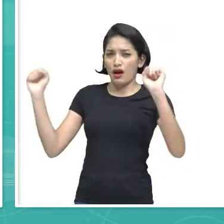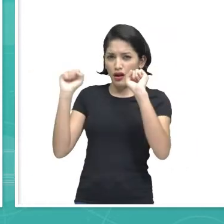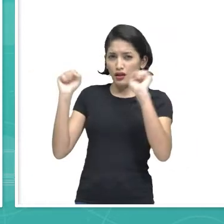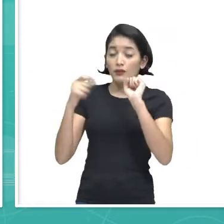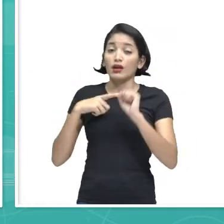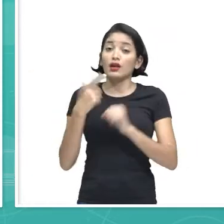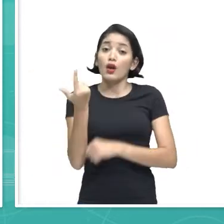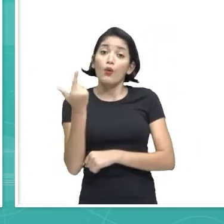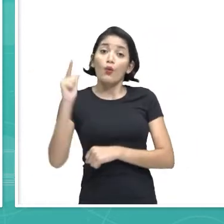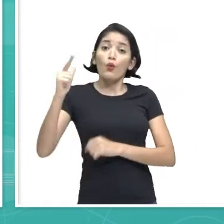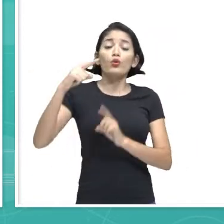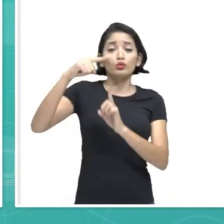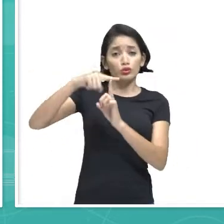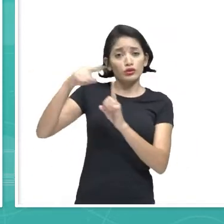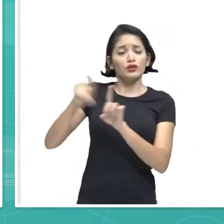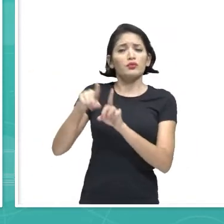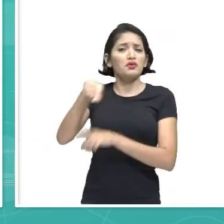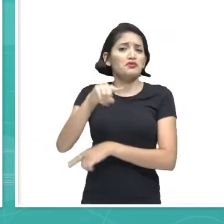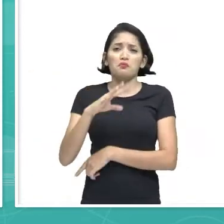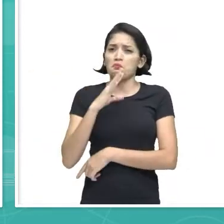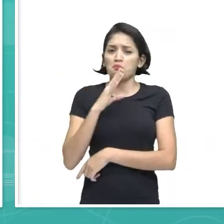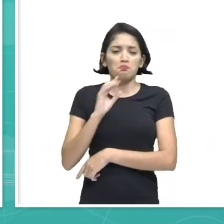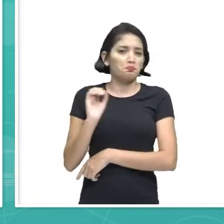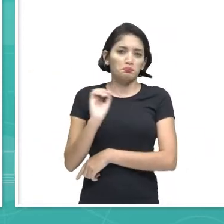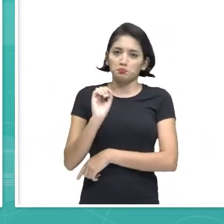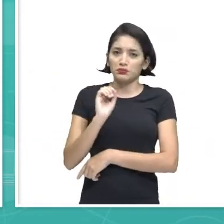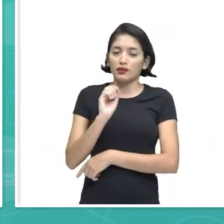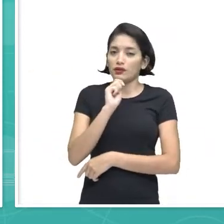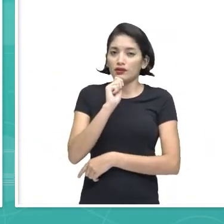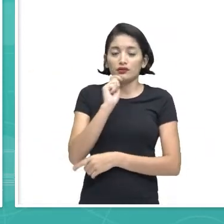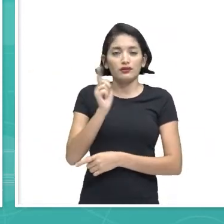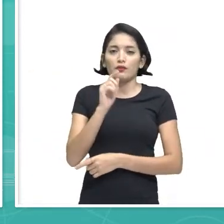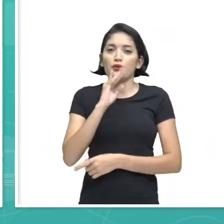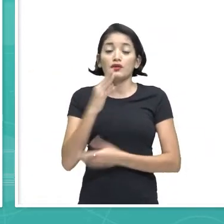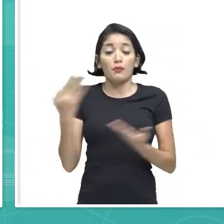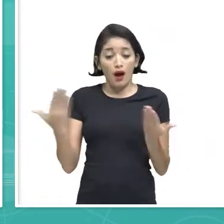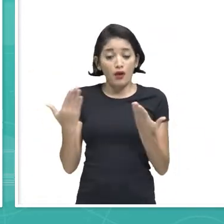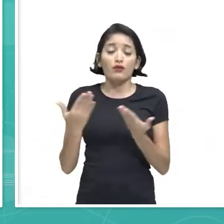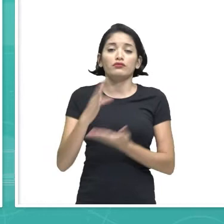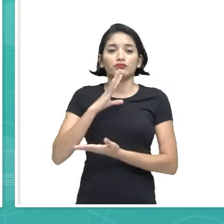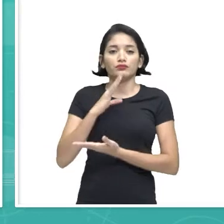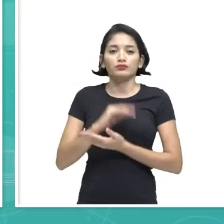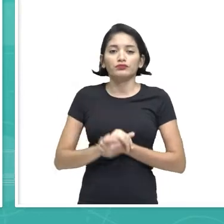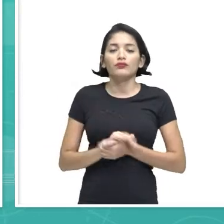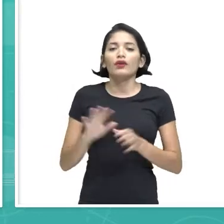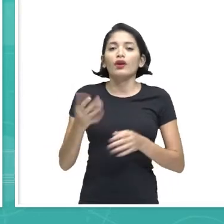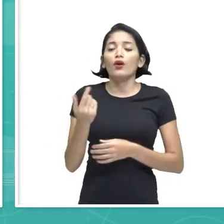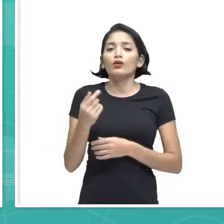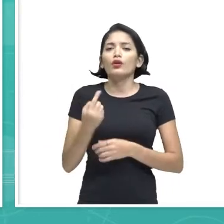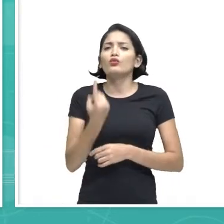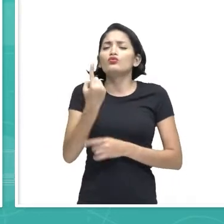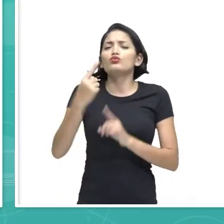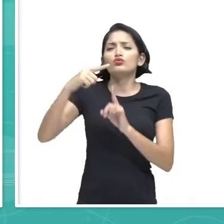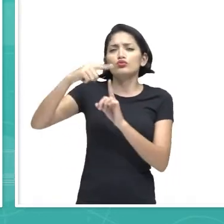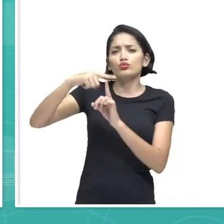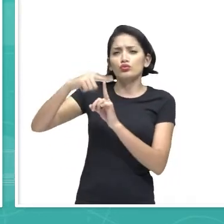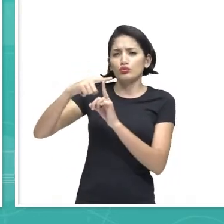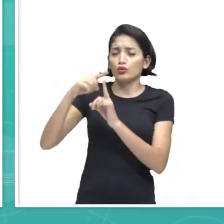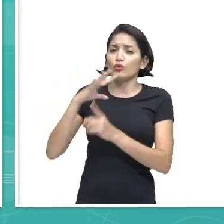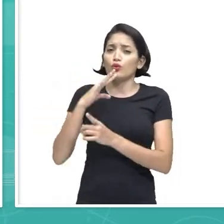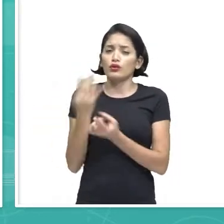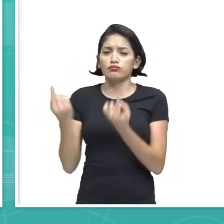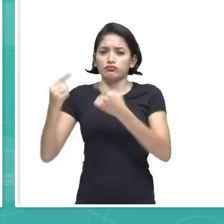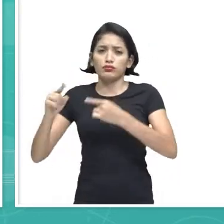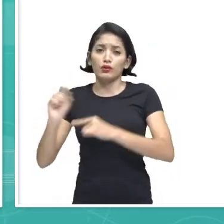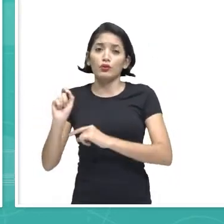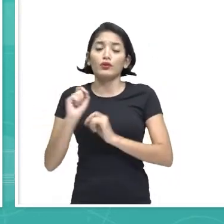outros tipos de ginástica que talvez vocês não conheçam, mas vocês vão conhecer agora. Então, um tipo de ginástica não competitiva